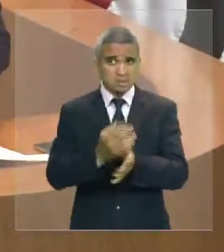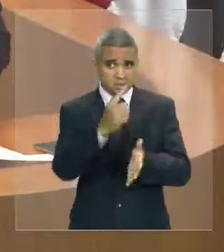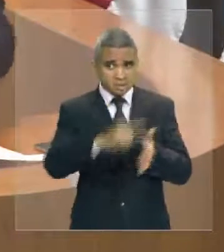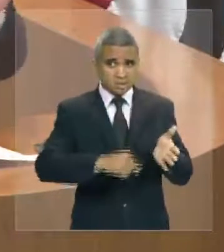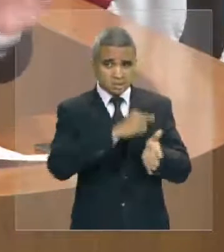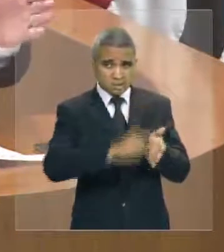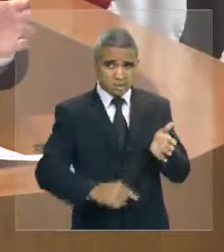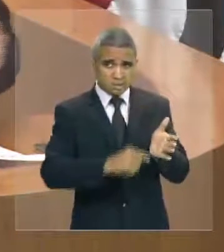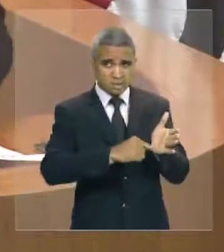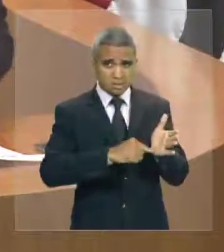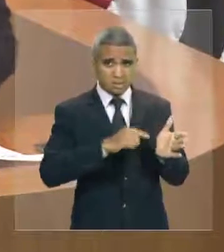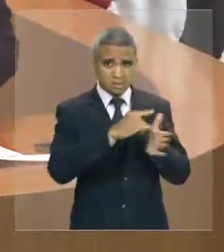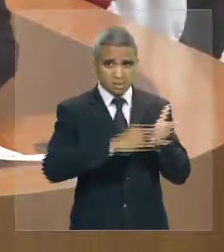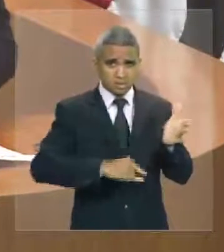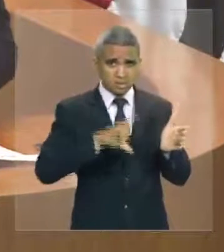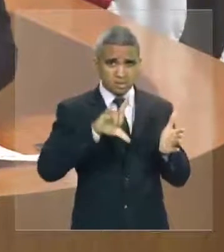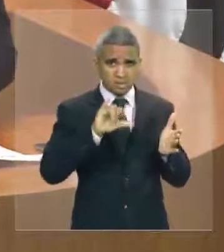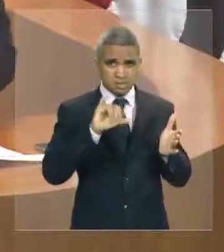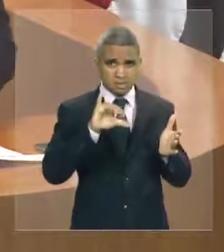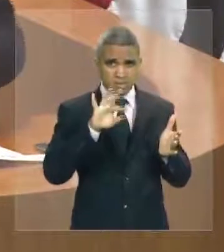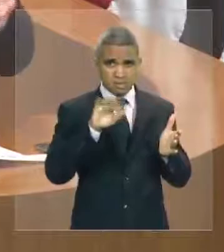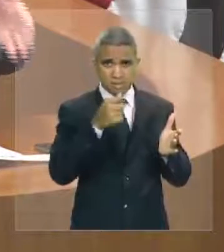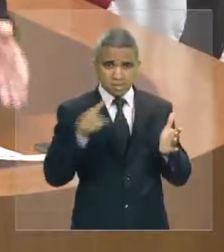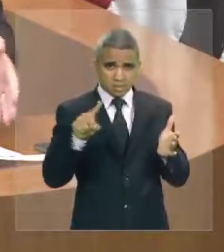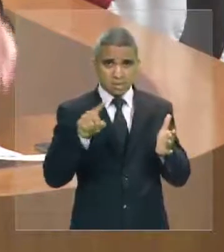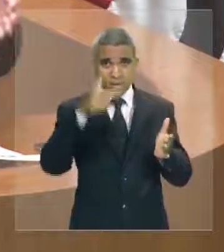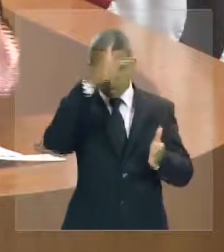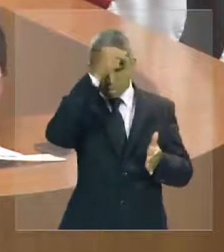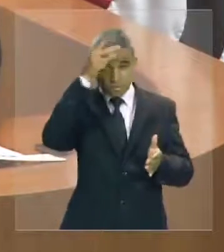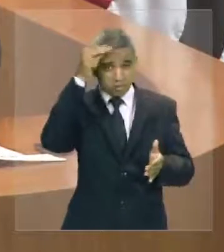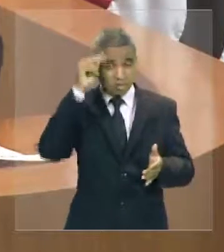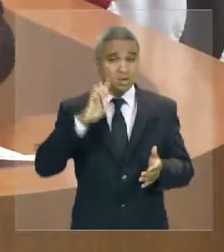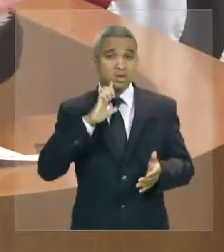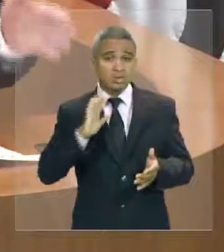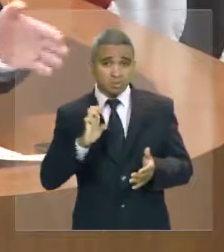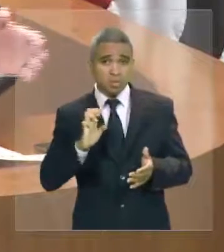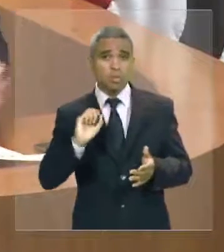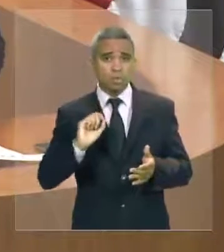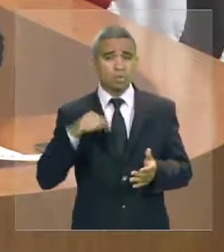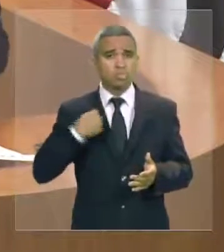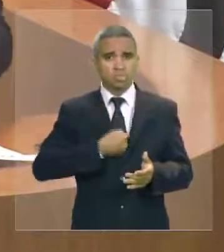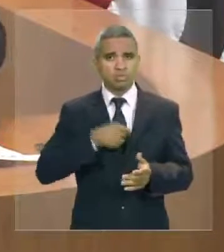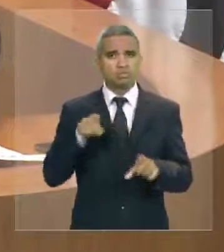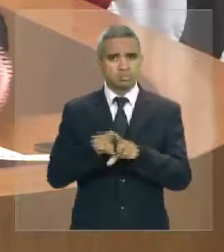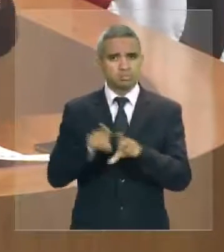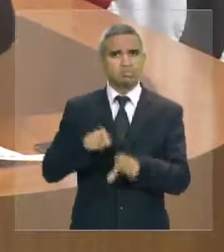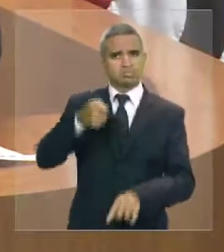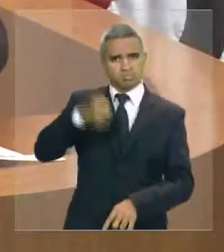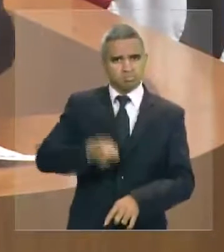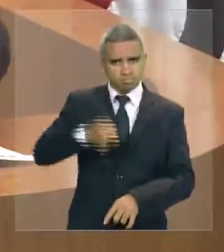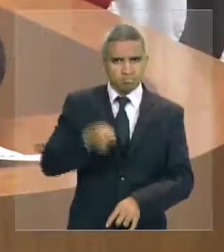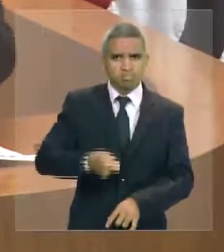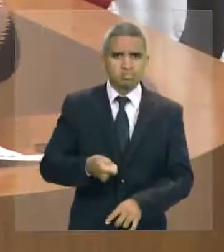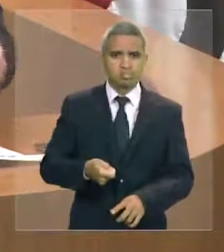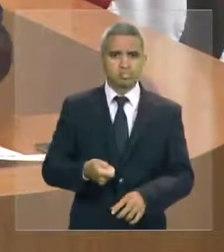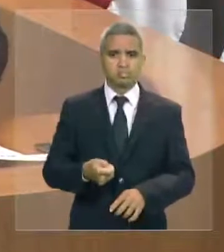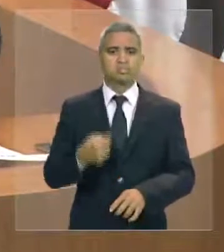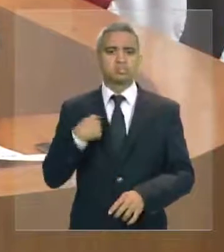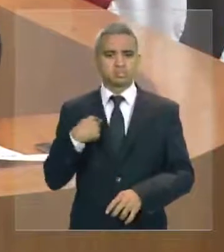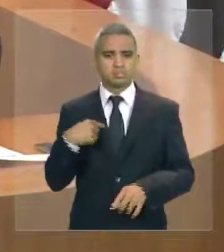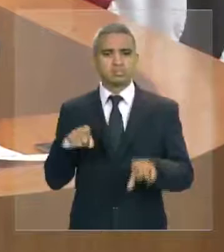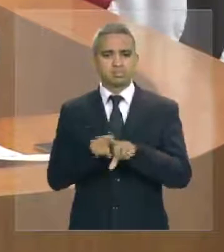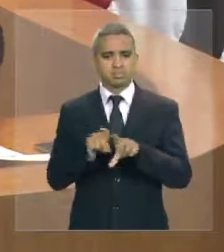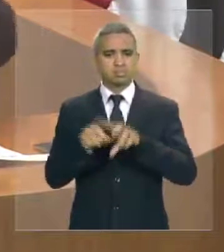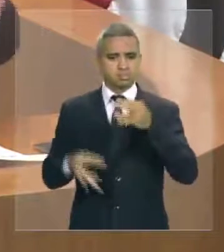confiamos, como diz o prefeito Edivaldo Holanda Júnior, com firmeza necessária, diz o prefeito, e eu aqui nesta tribuna endosso as